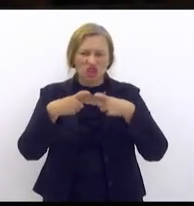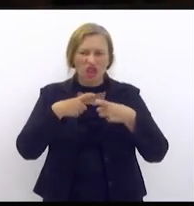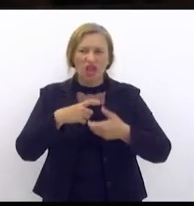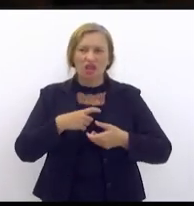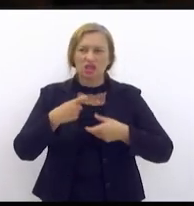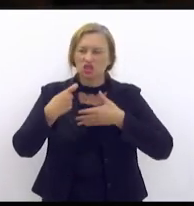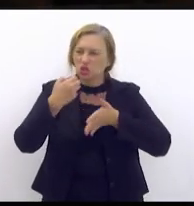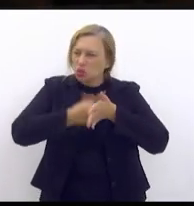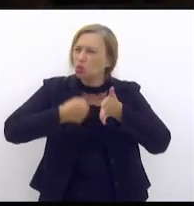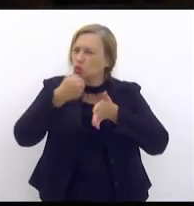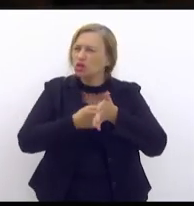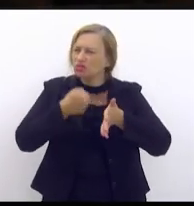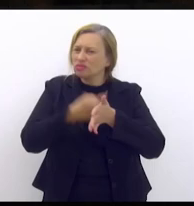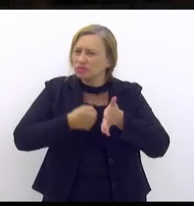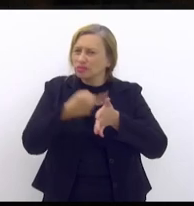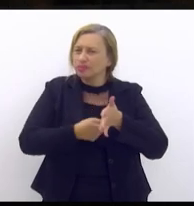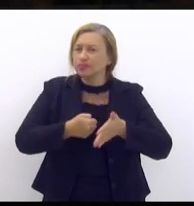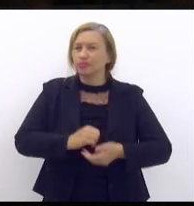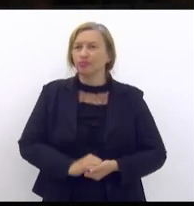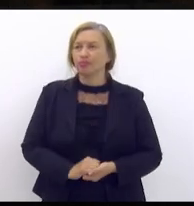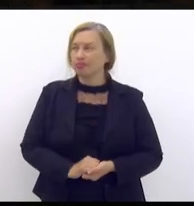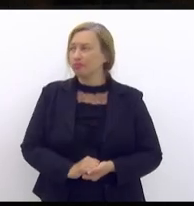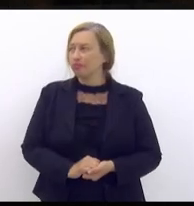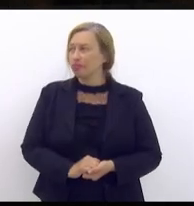de luta. Né?